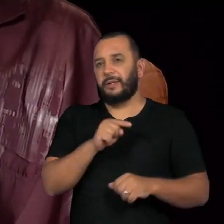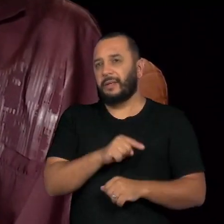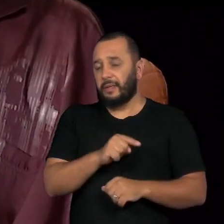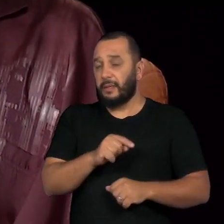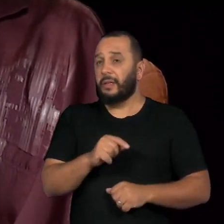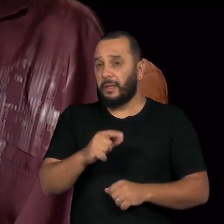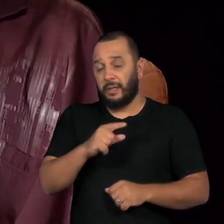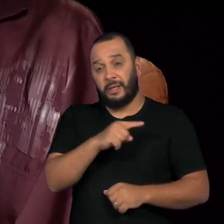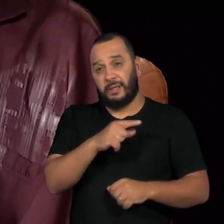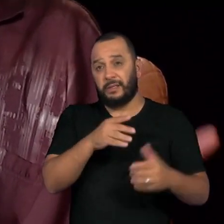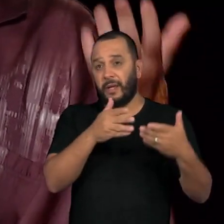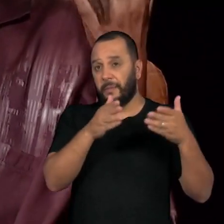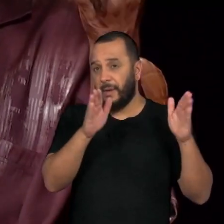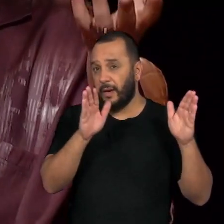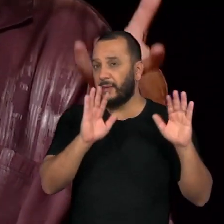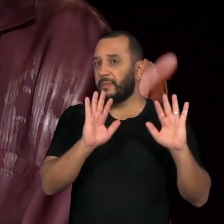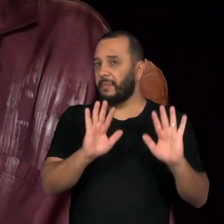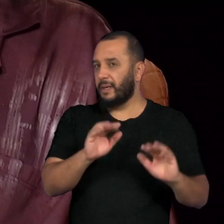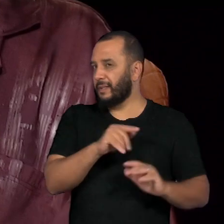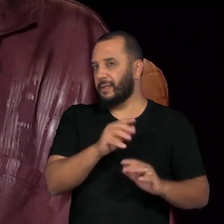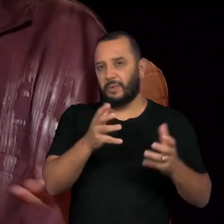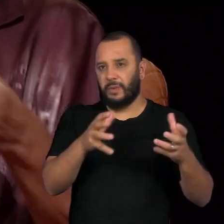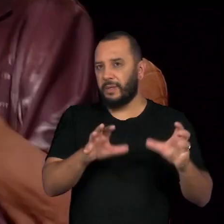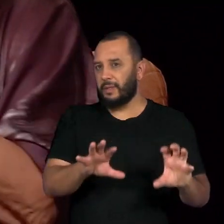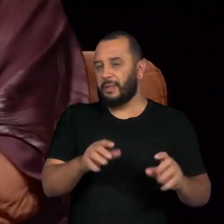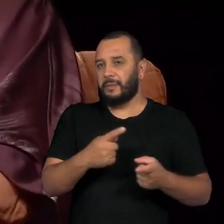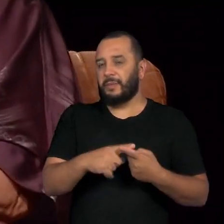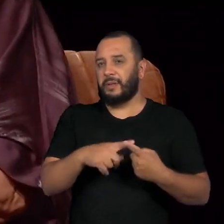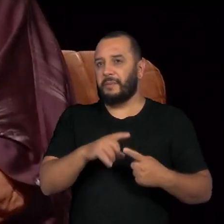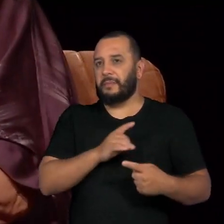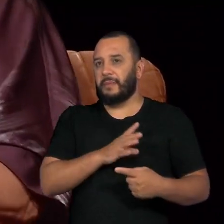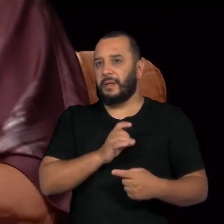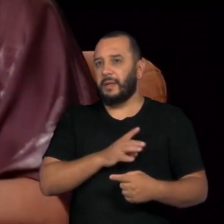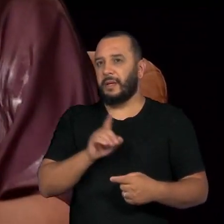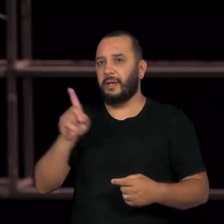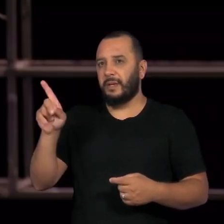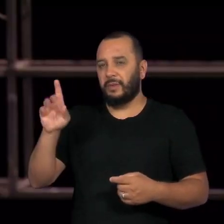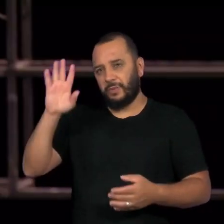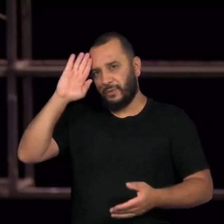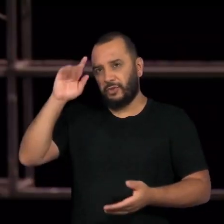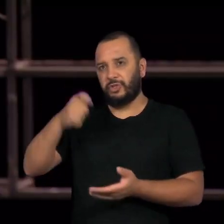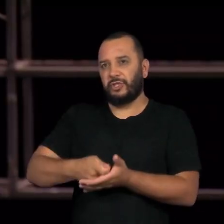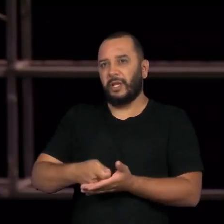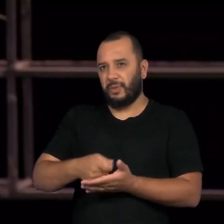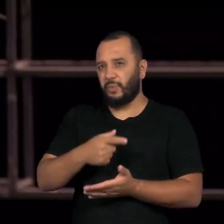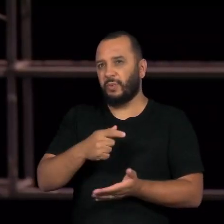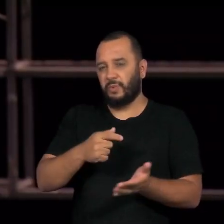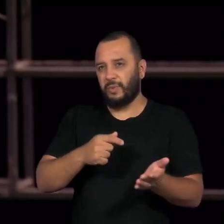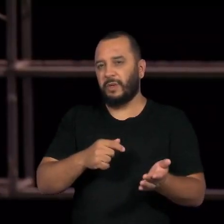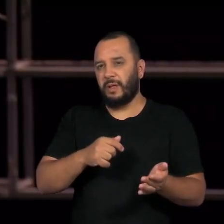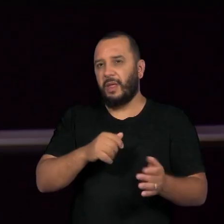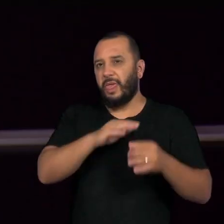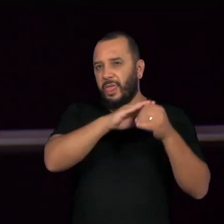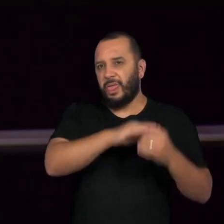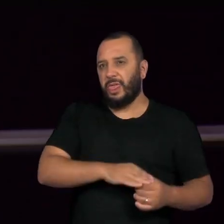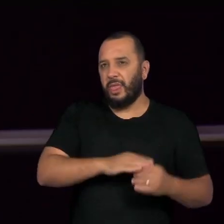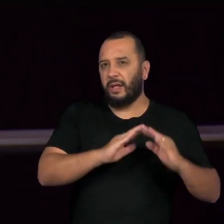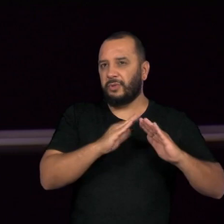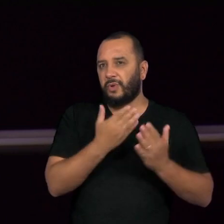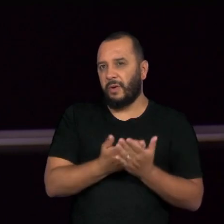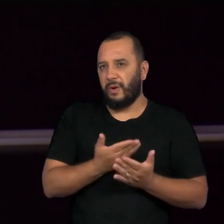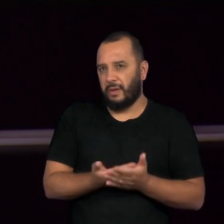progressista, muito por causa de uma repressão que poderia acontecer na escola. Enfim,